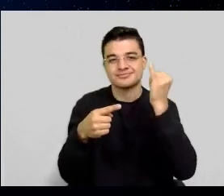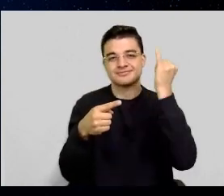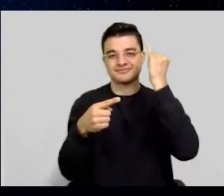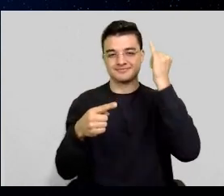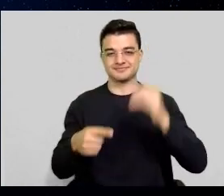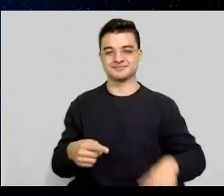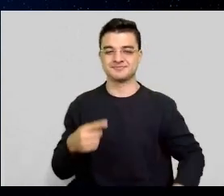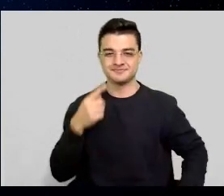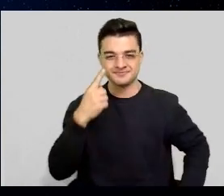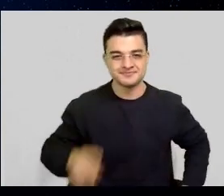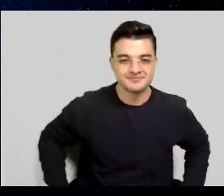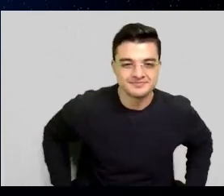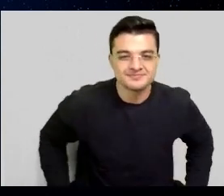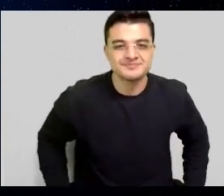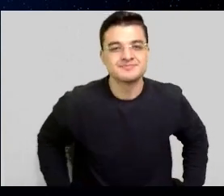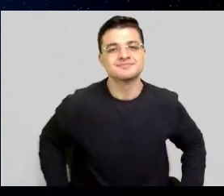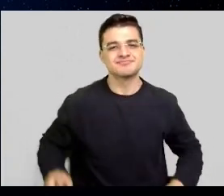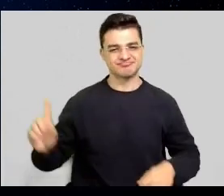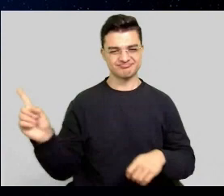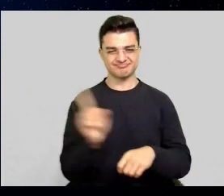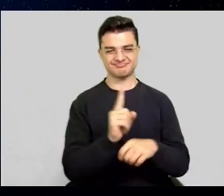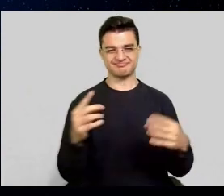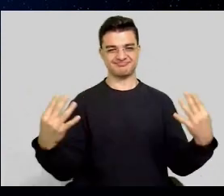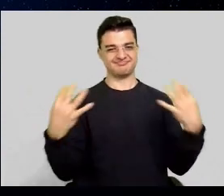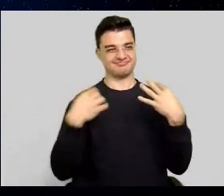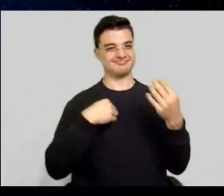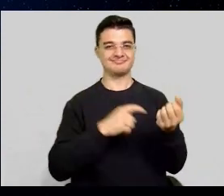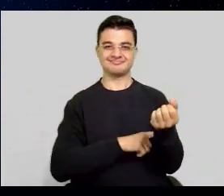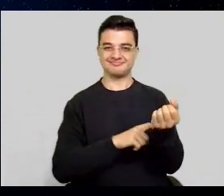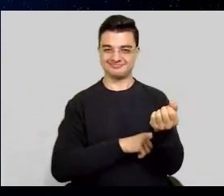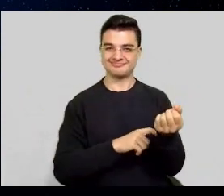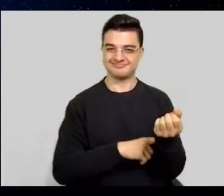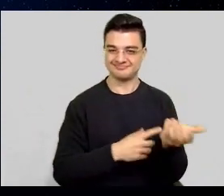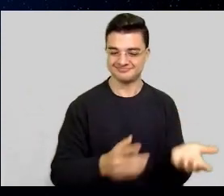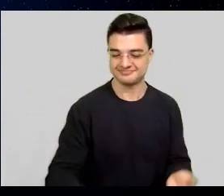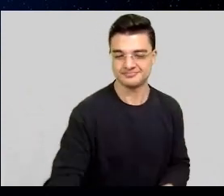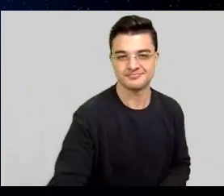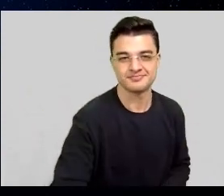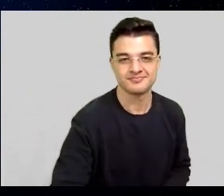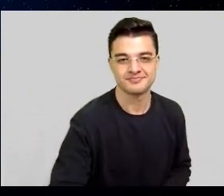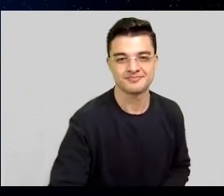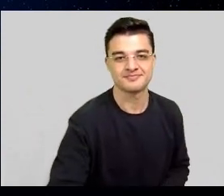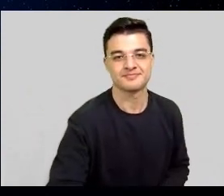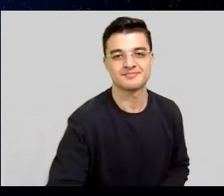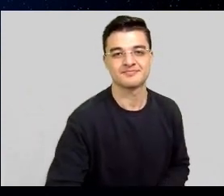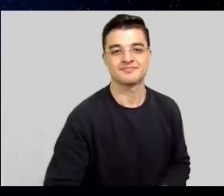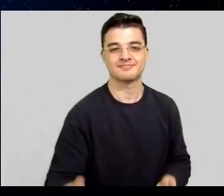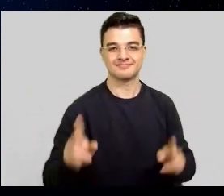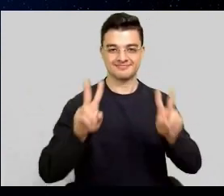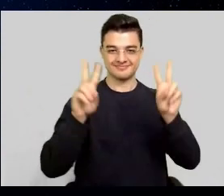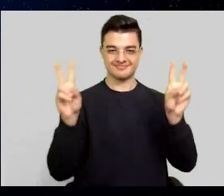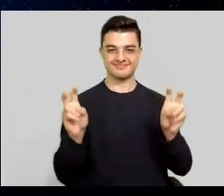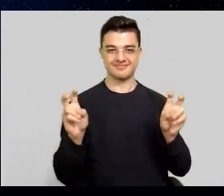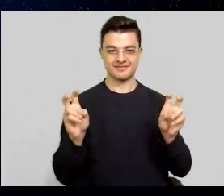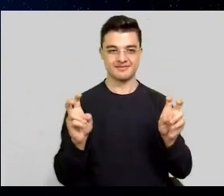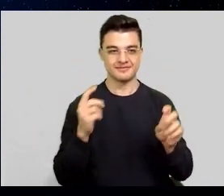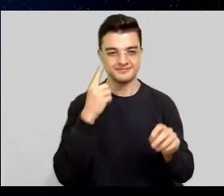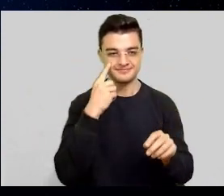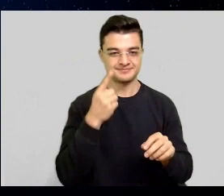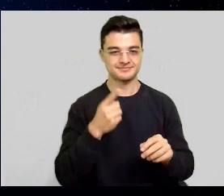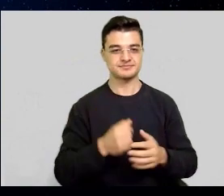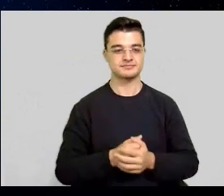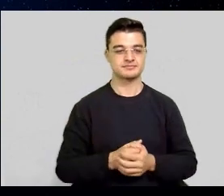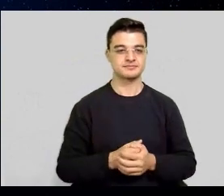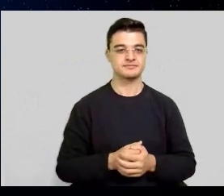fica nervoso aqui na frente, né? Sempre digo. E o meu tema é justamente... Segura aí, segura aí. Deixa eu